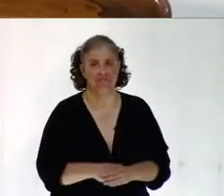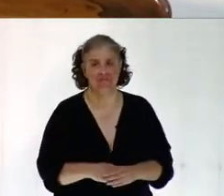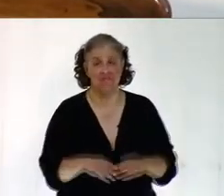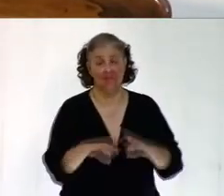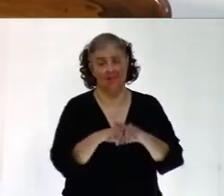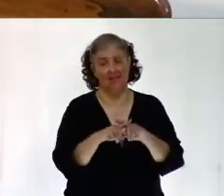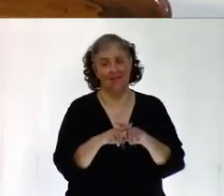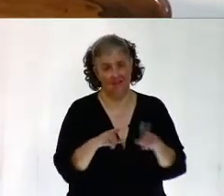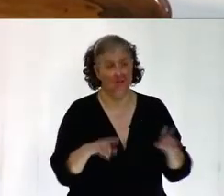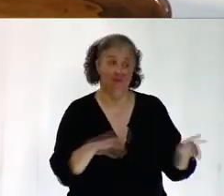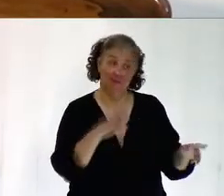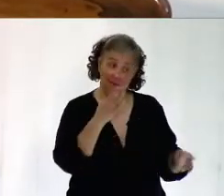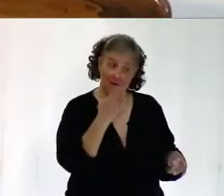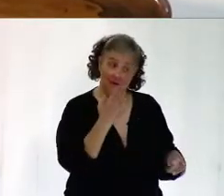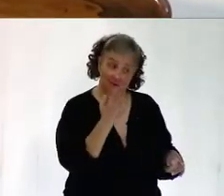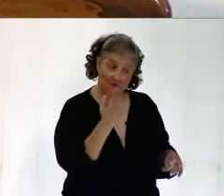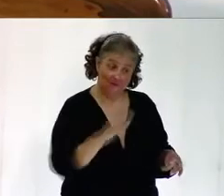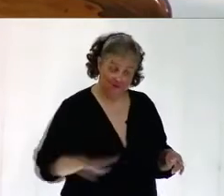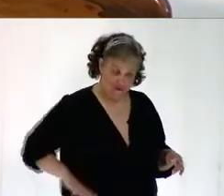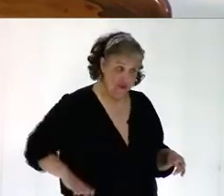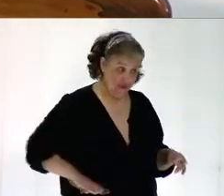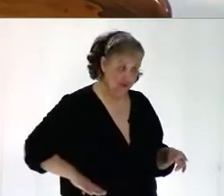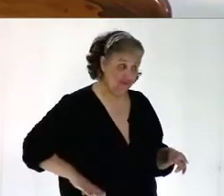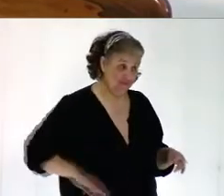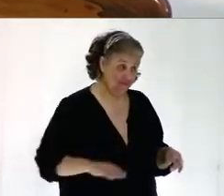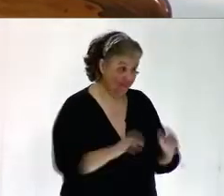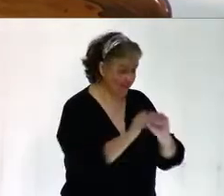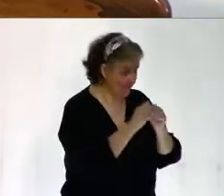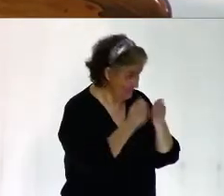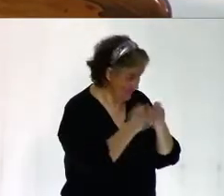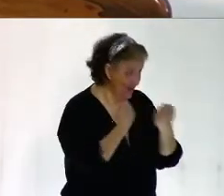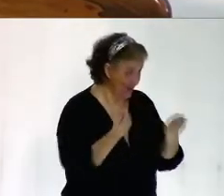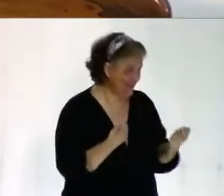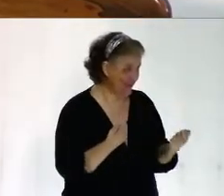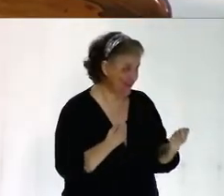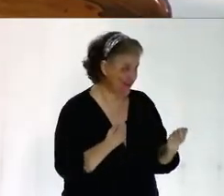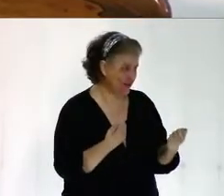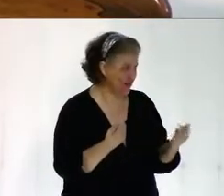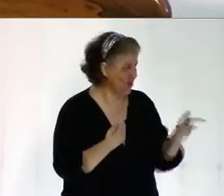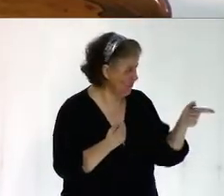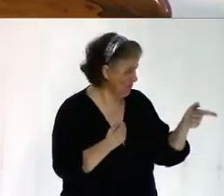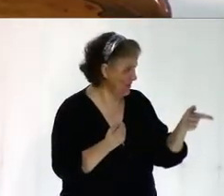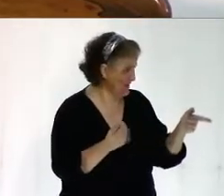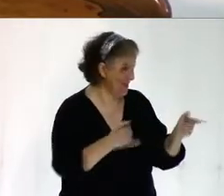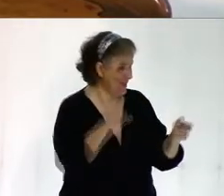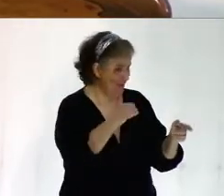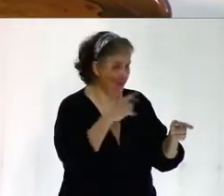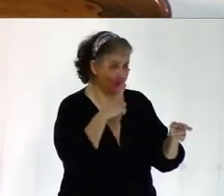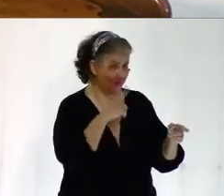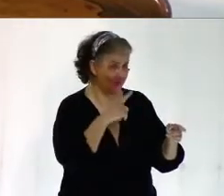para fome pão você pode se és o filho de deus